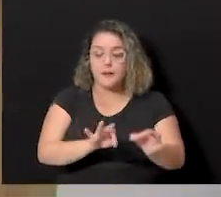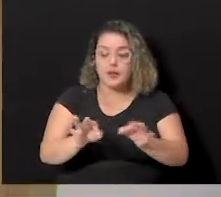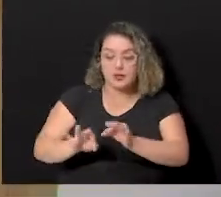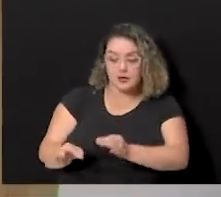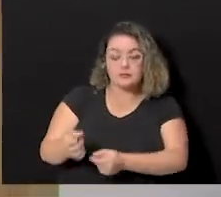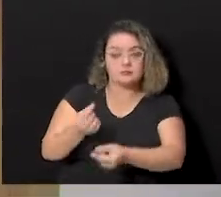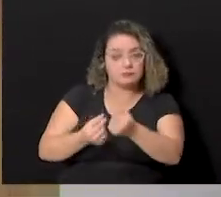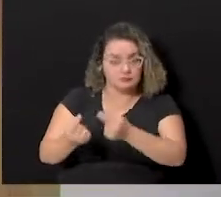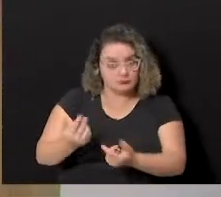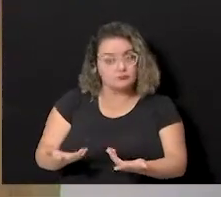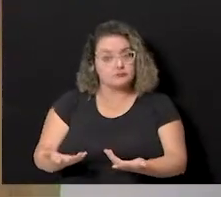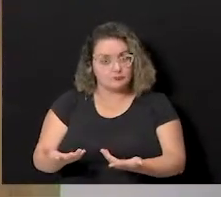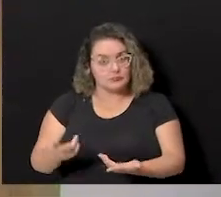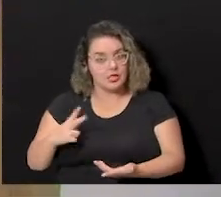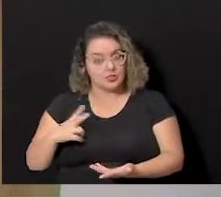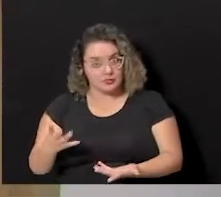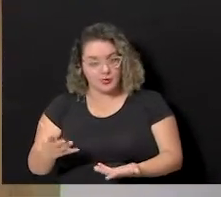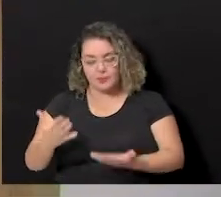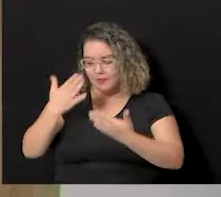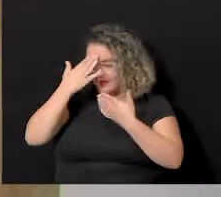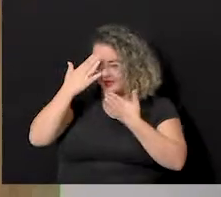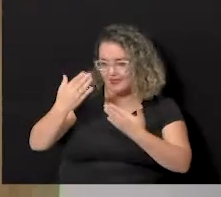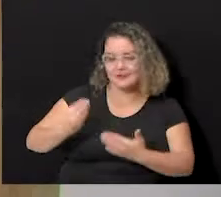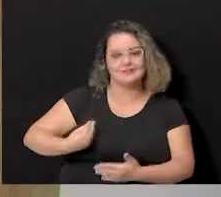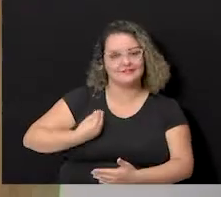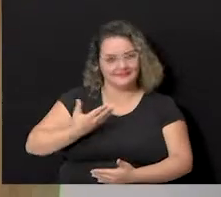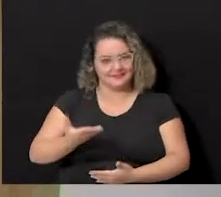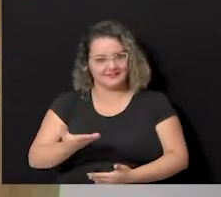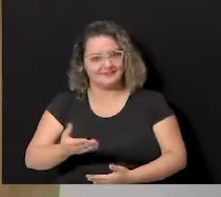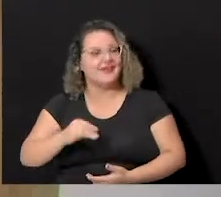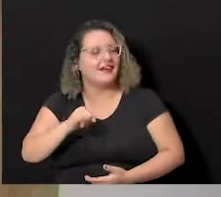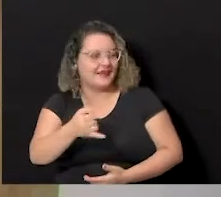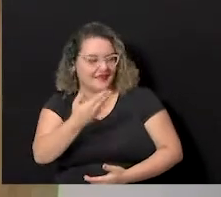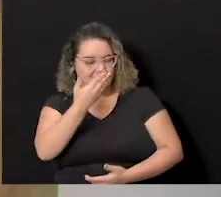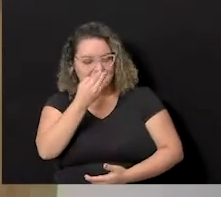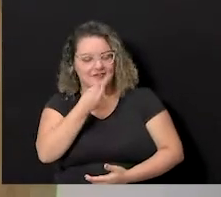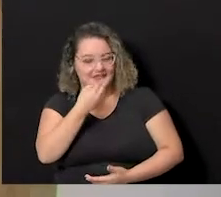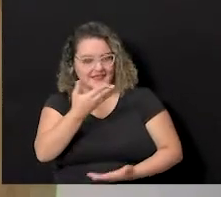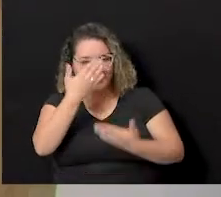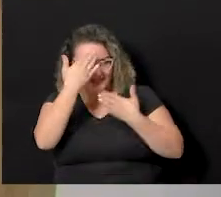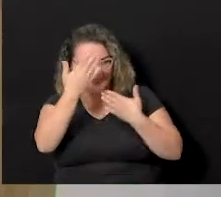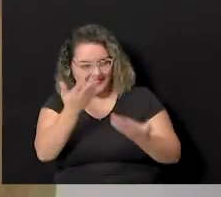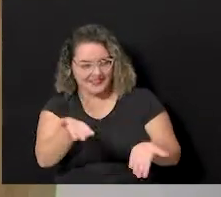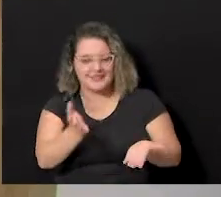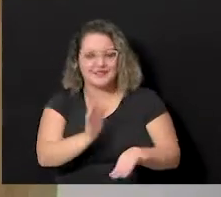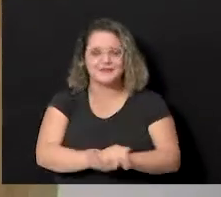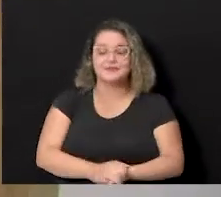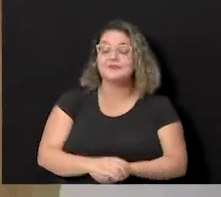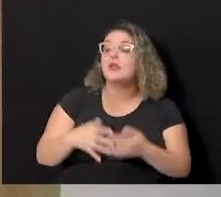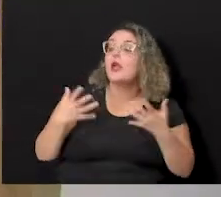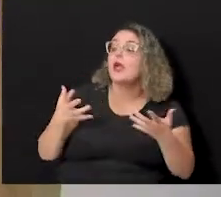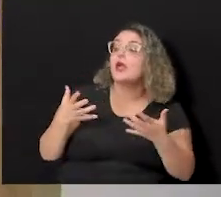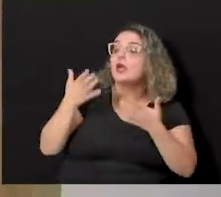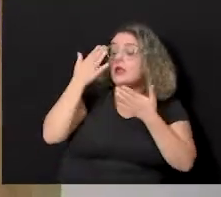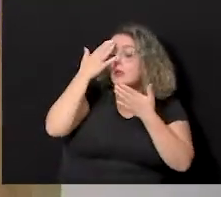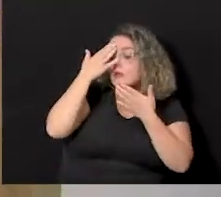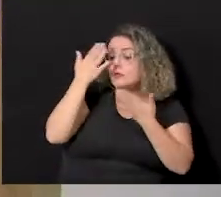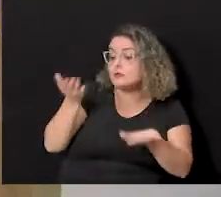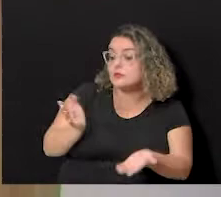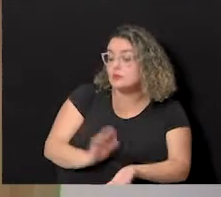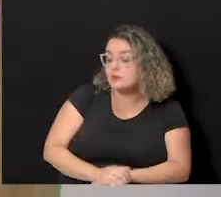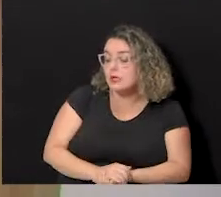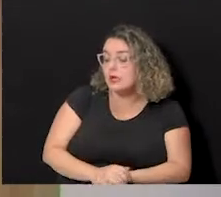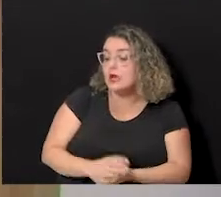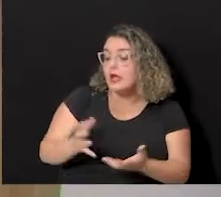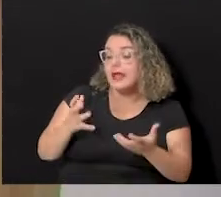pessoal. Wander, obrigado pela presença. Eu que agradeço pela oportunidade de poder falar sobre esse assunto. A gente quer saber aqui,